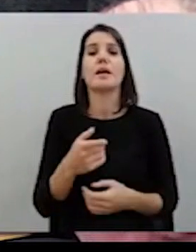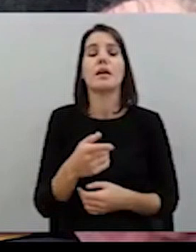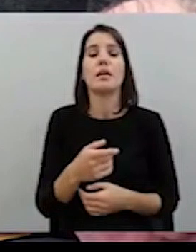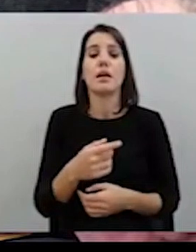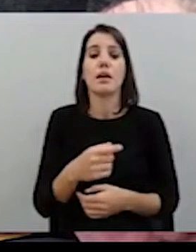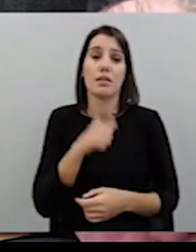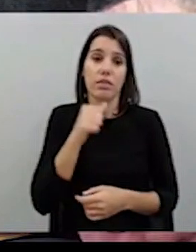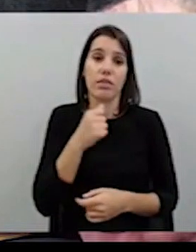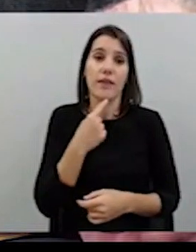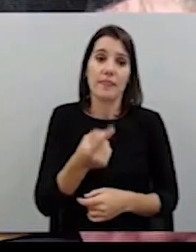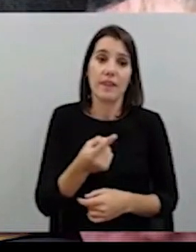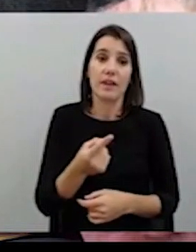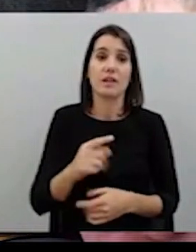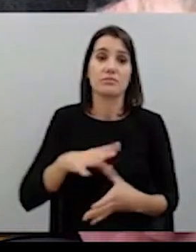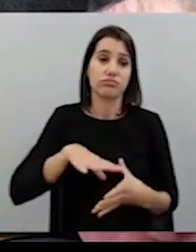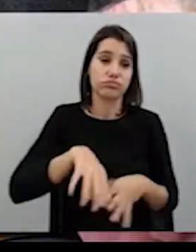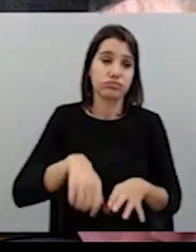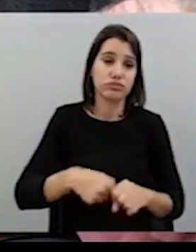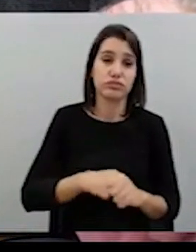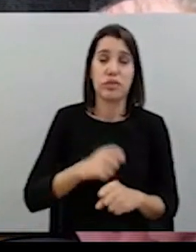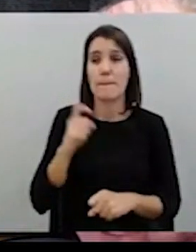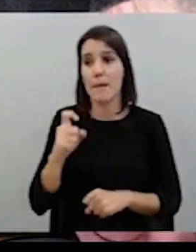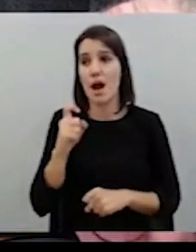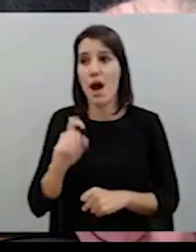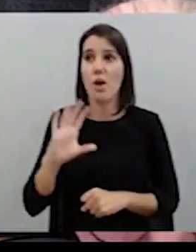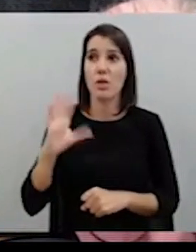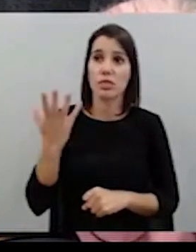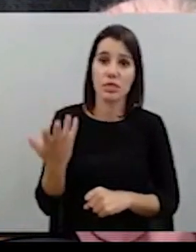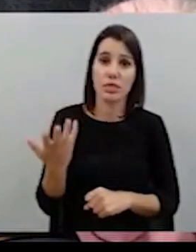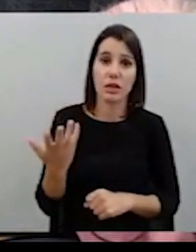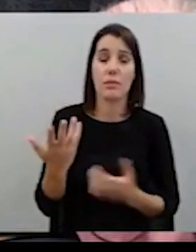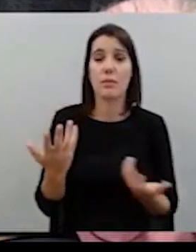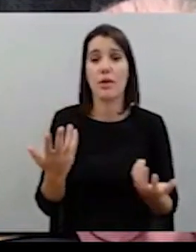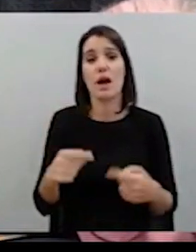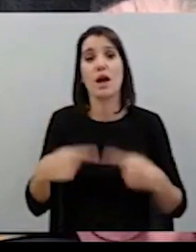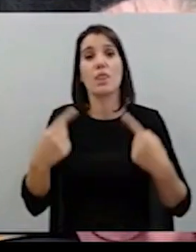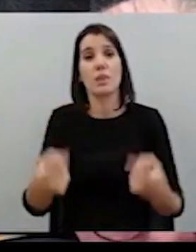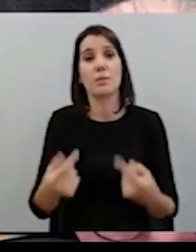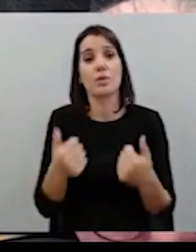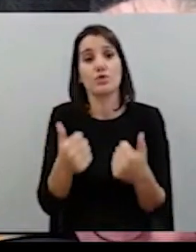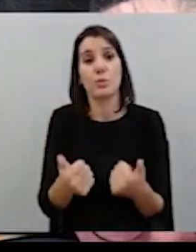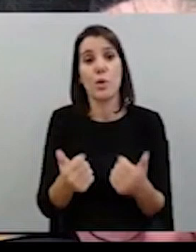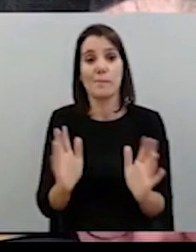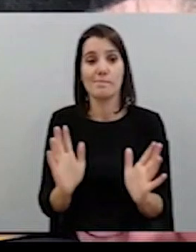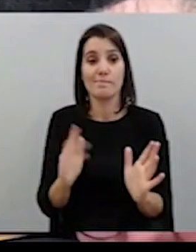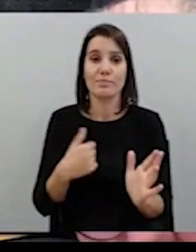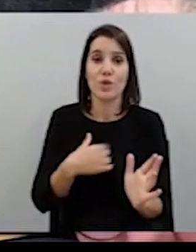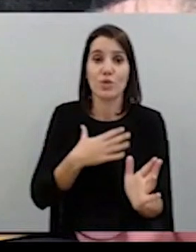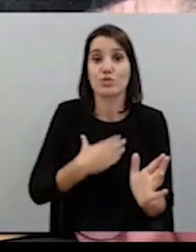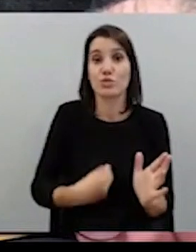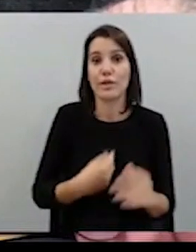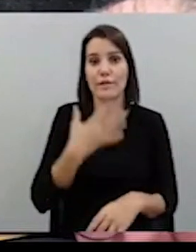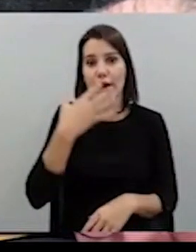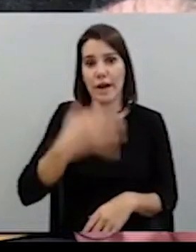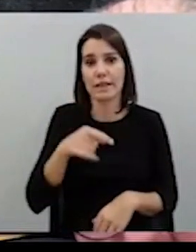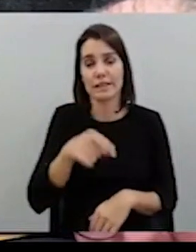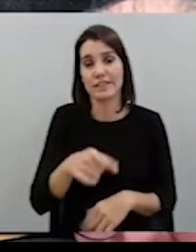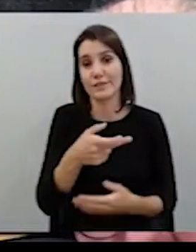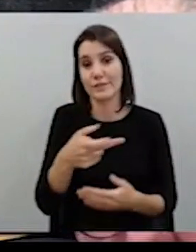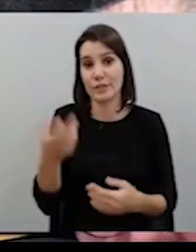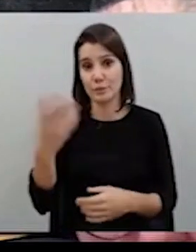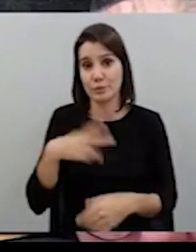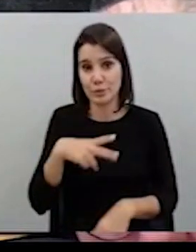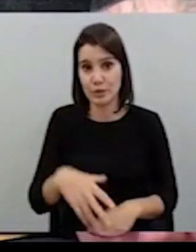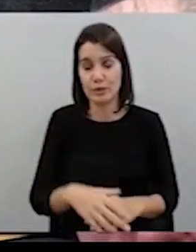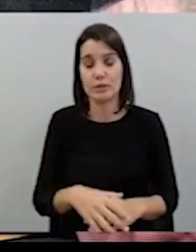vem a bonança e eu gostava de ter mais fé nesta crença popular. Os estragos e prejuízos são elevados